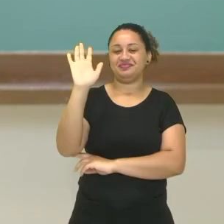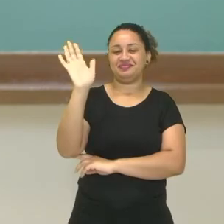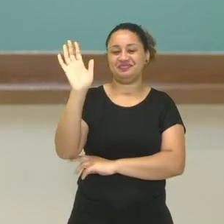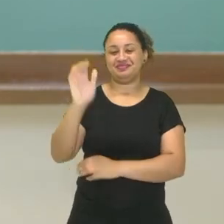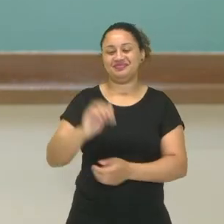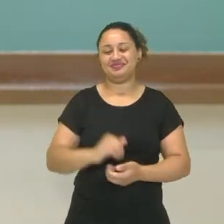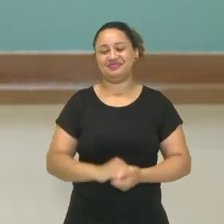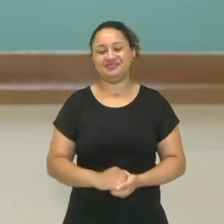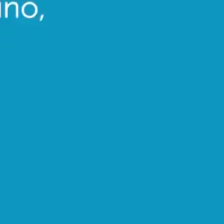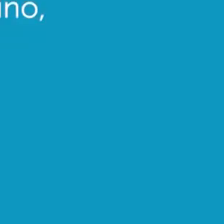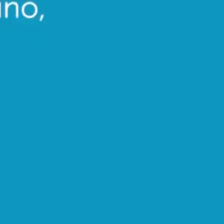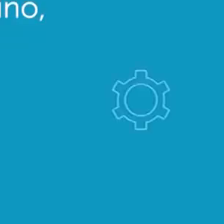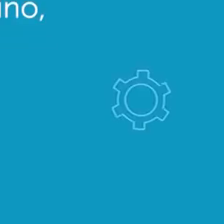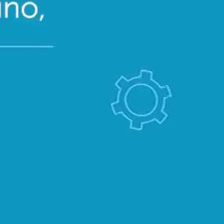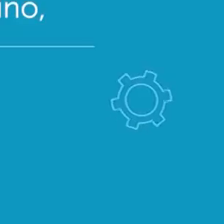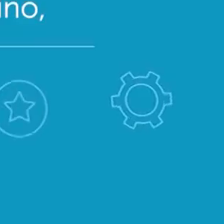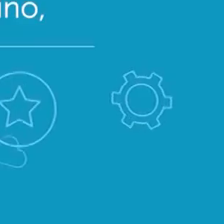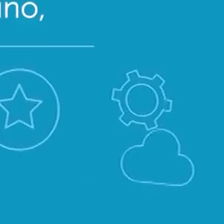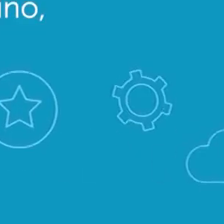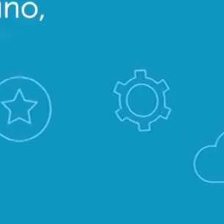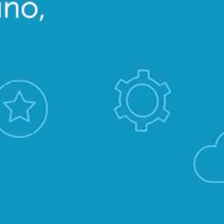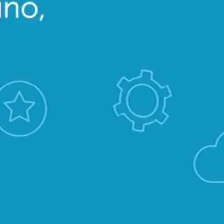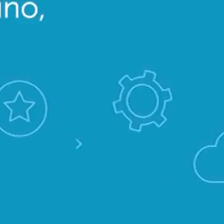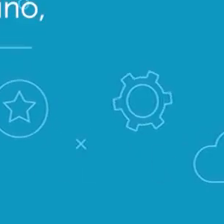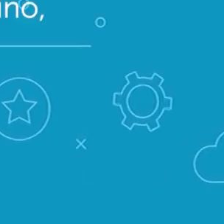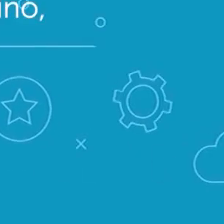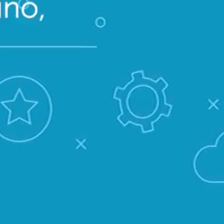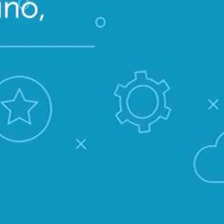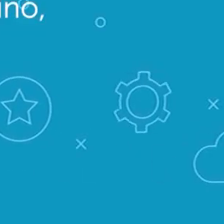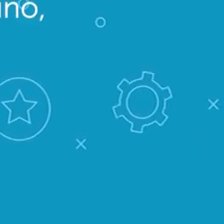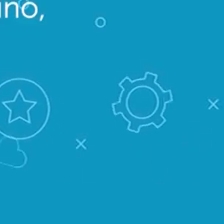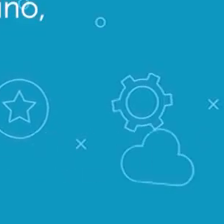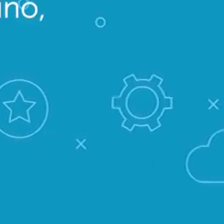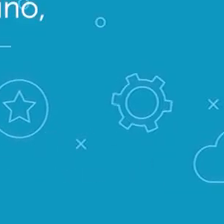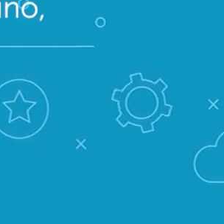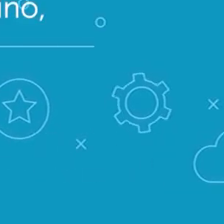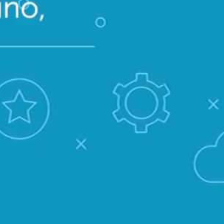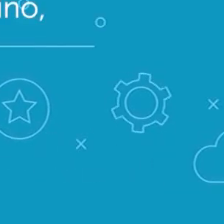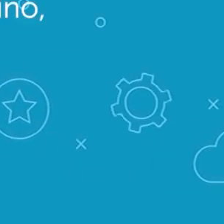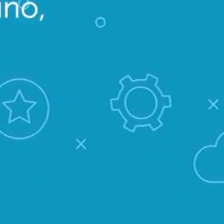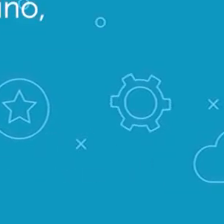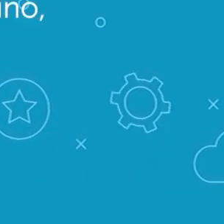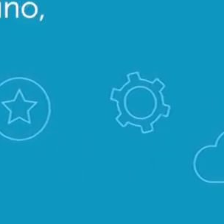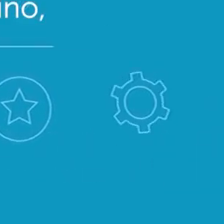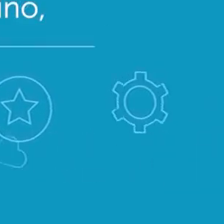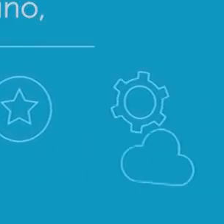breve.